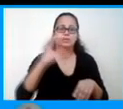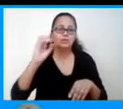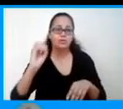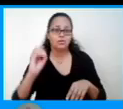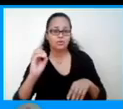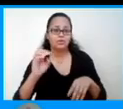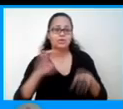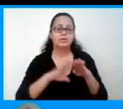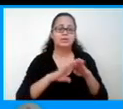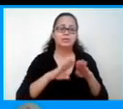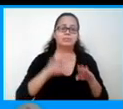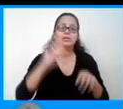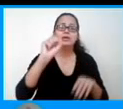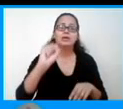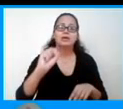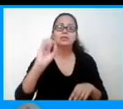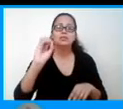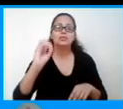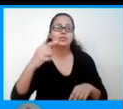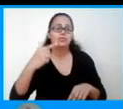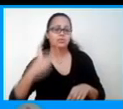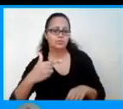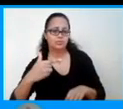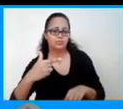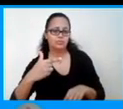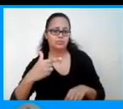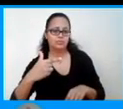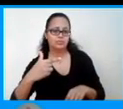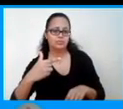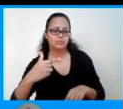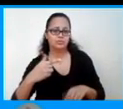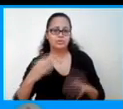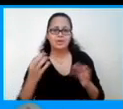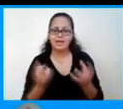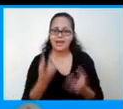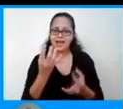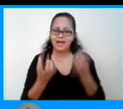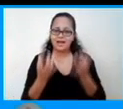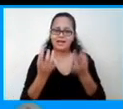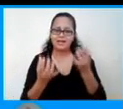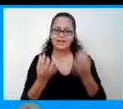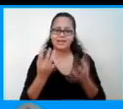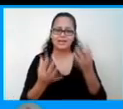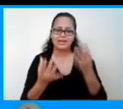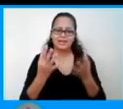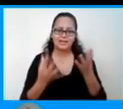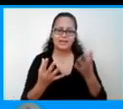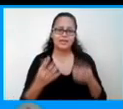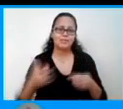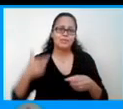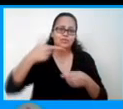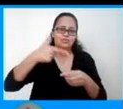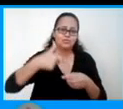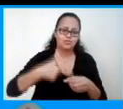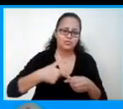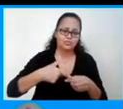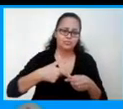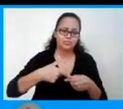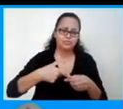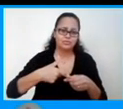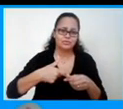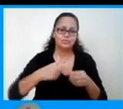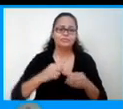são lançados aí na atmosfera através da queima de combustíveis fósseis, como carvão e derivados do